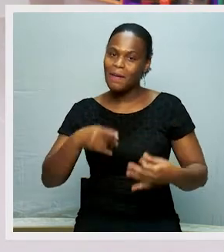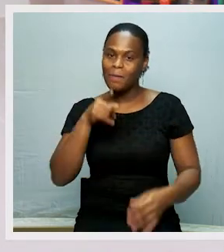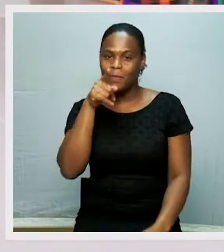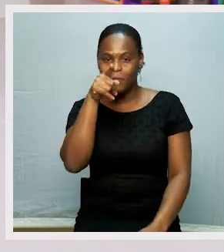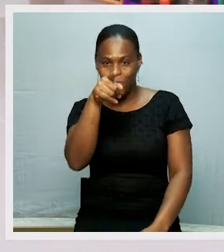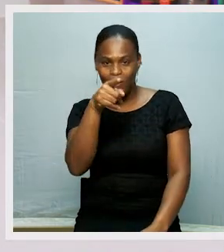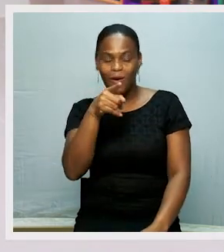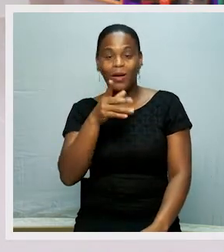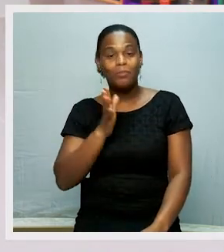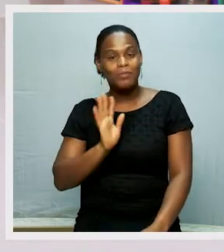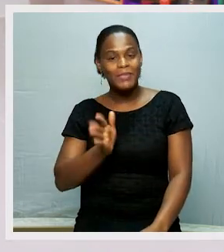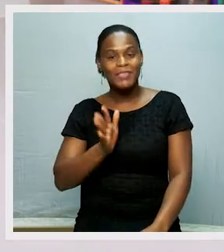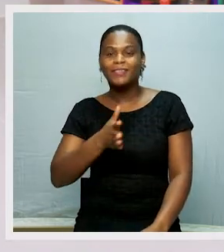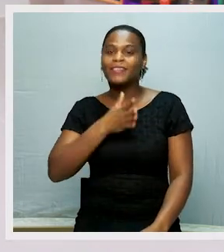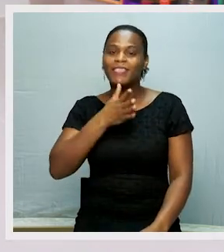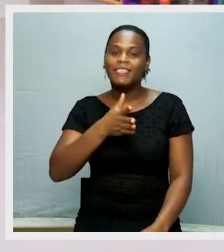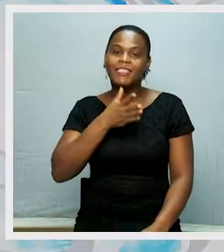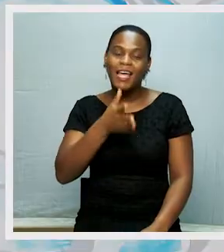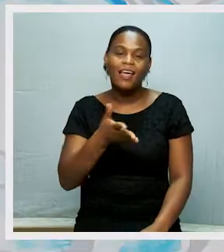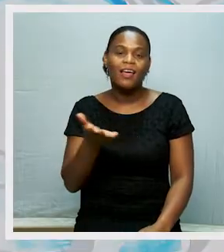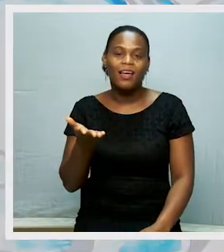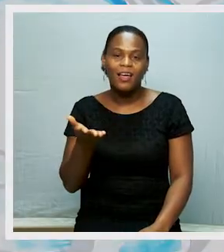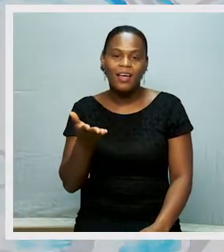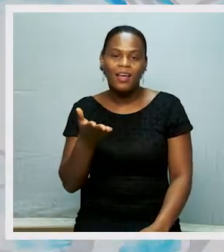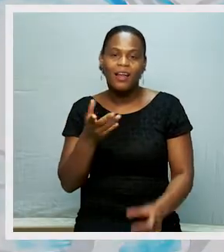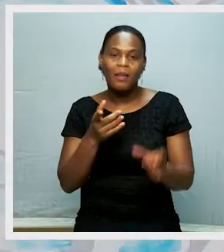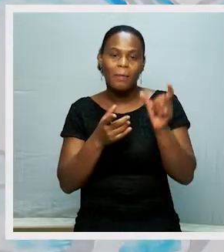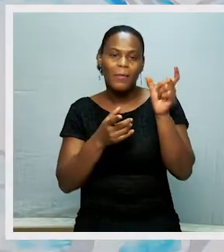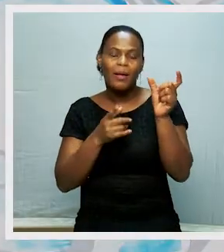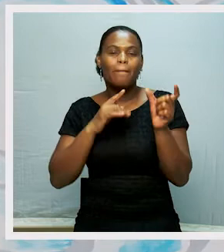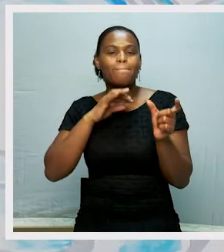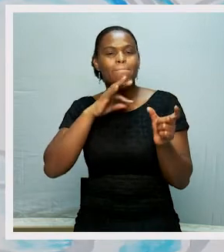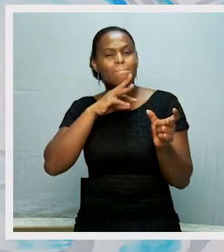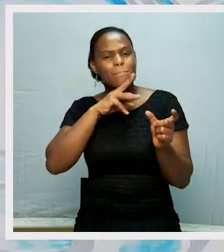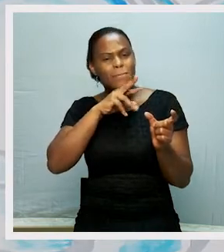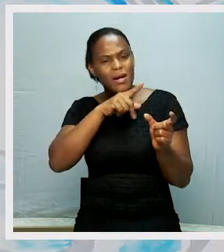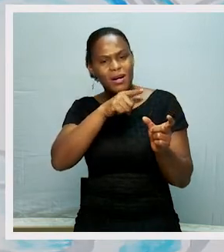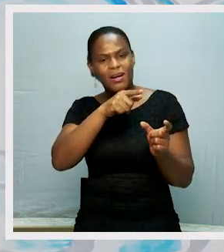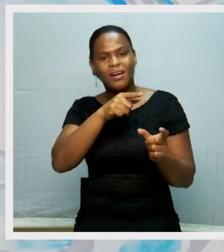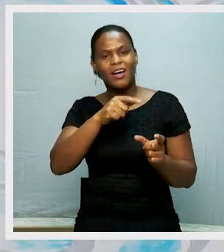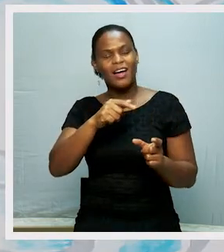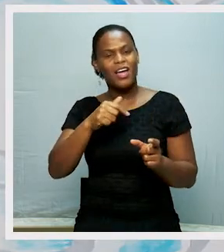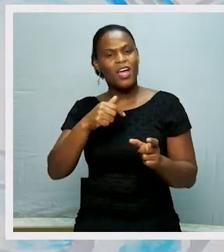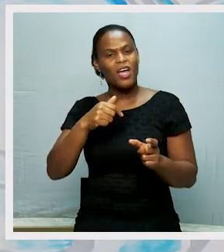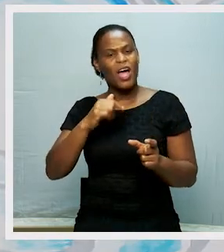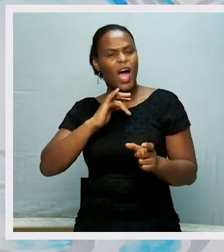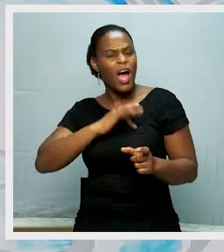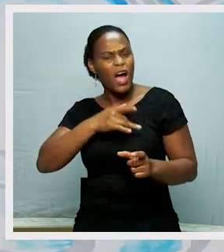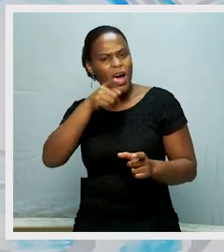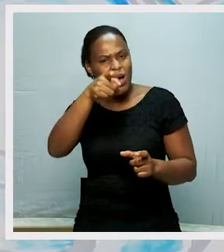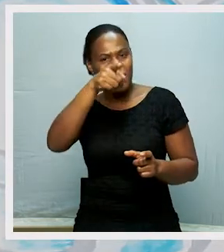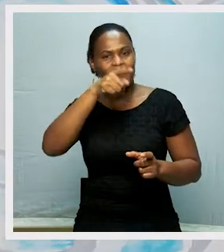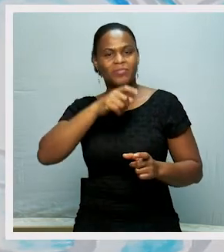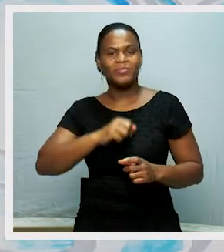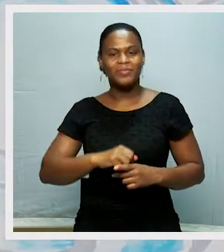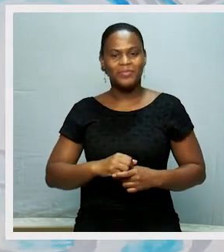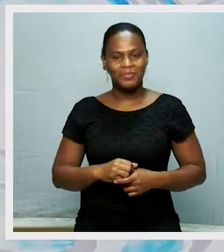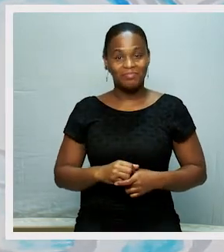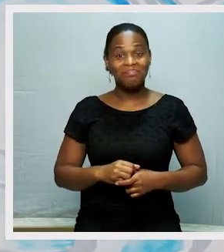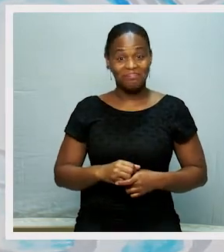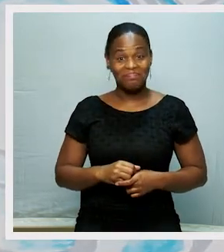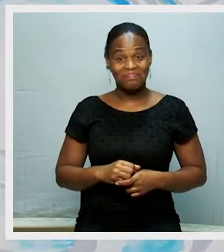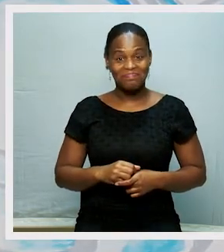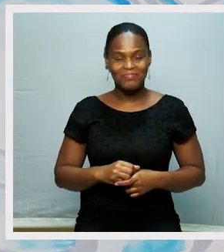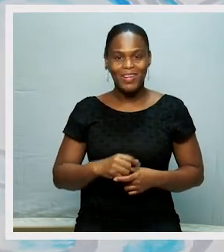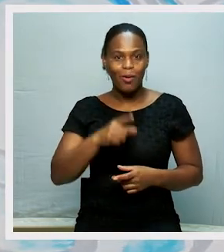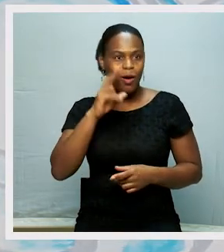sempre, vocês têm que dizer isto. Mãe, eu te amo.